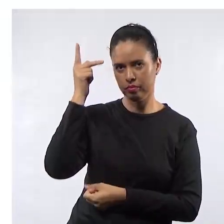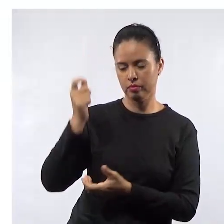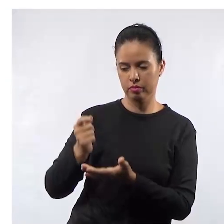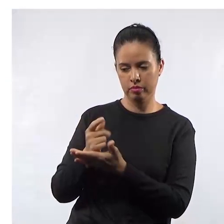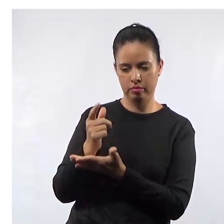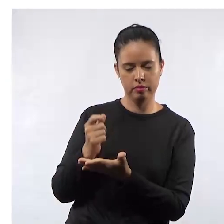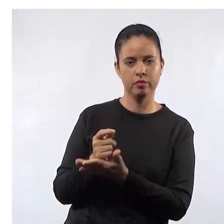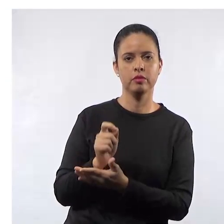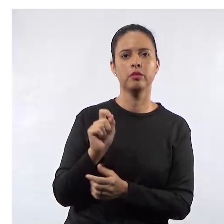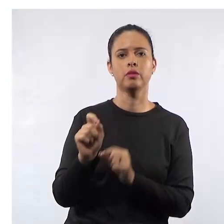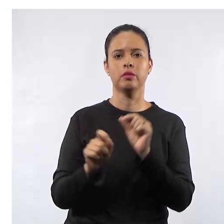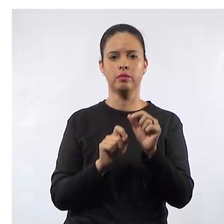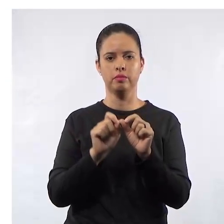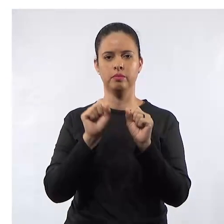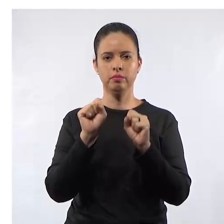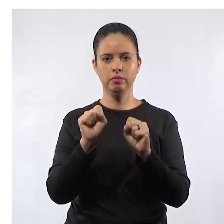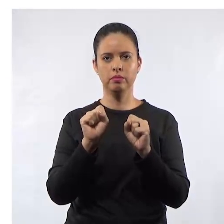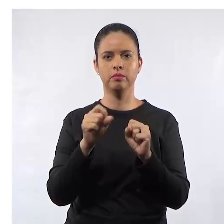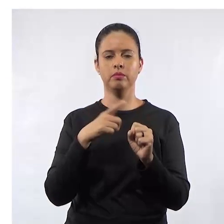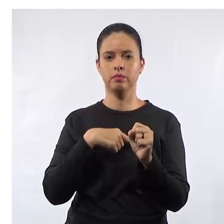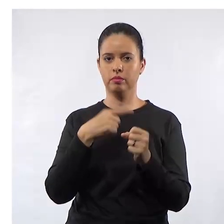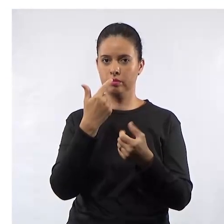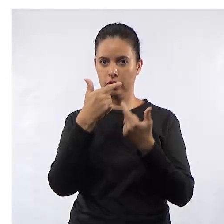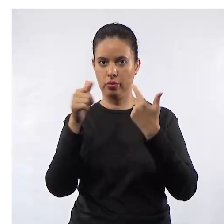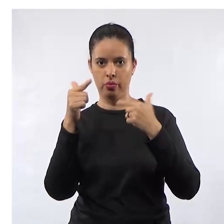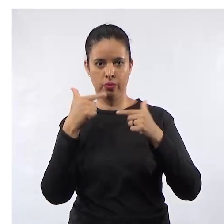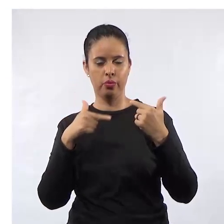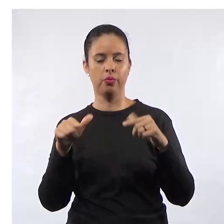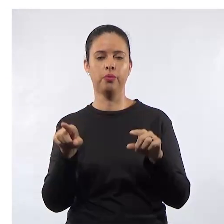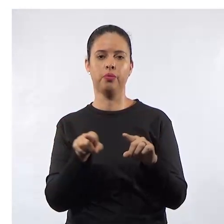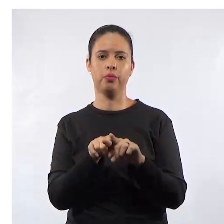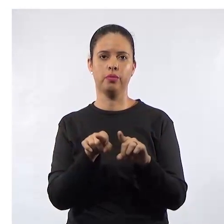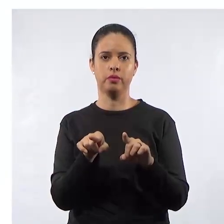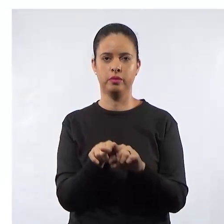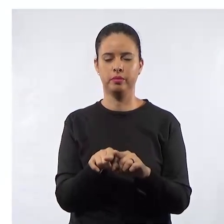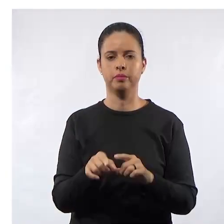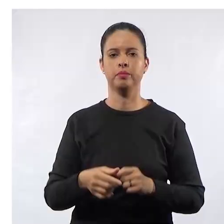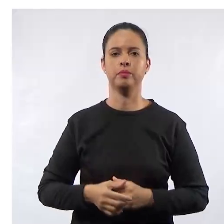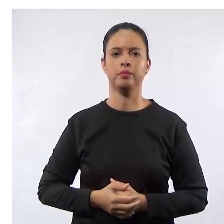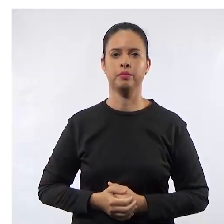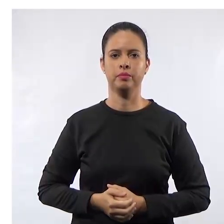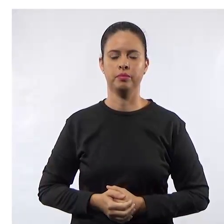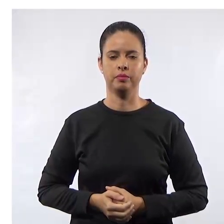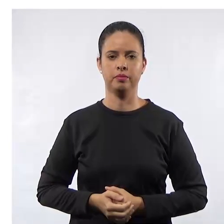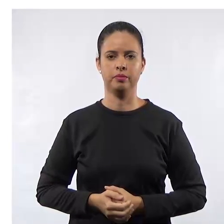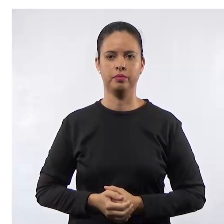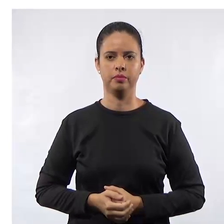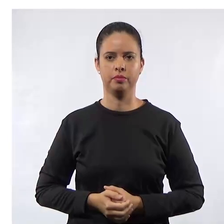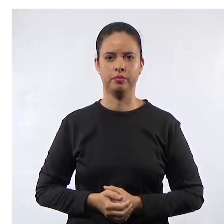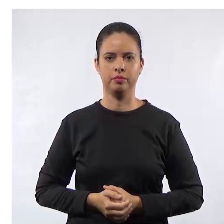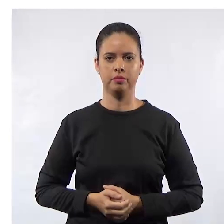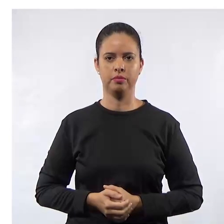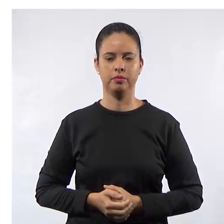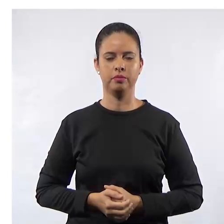consumidor. Vocês têm que entender que, além desses, pode existir outros, tá? Olha só.